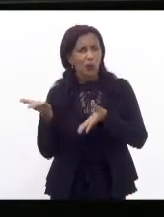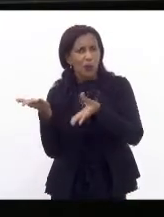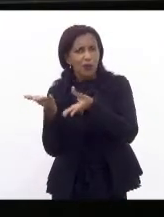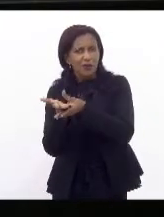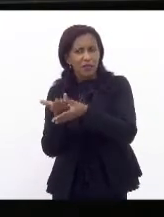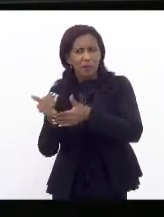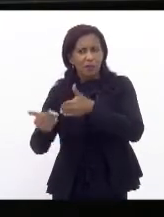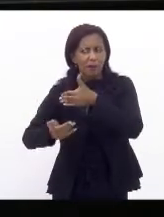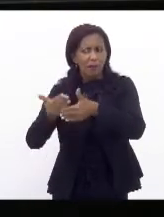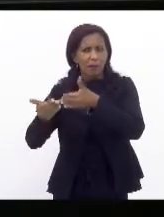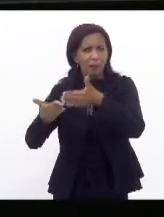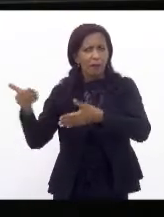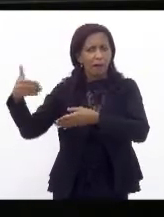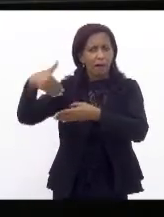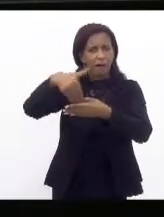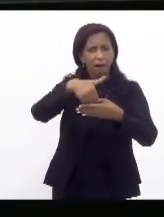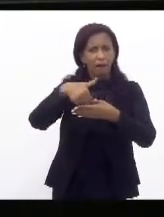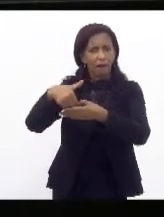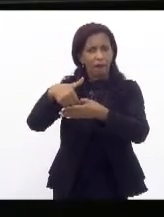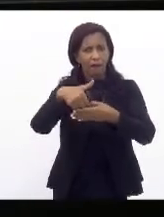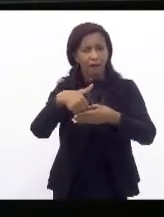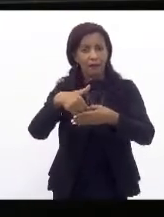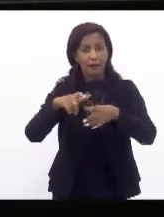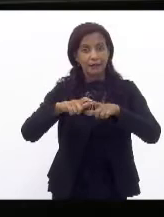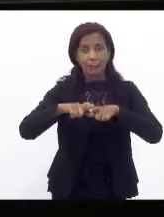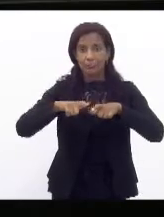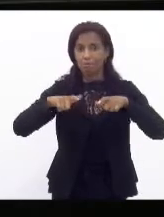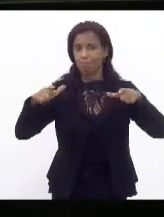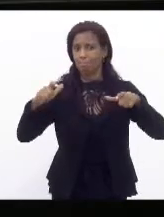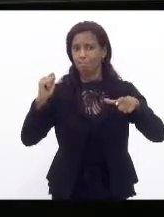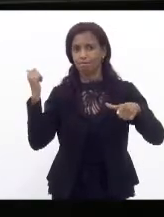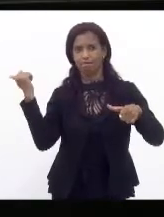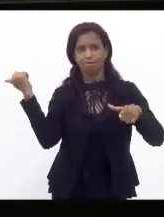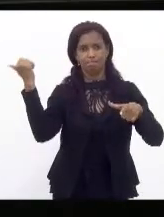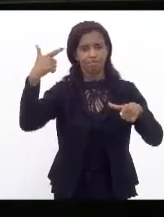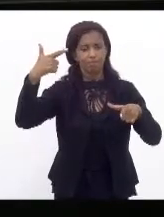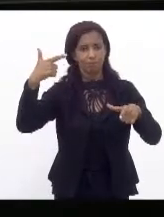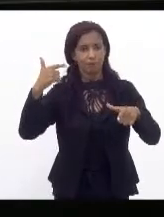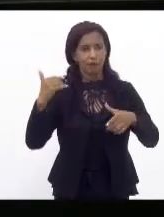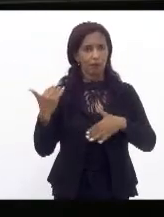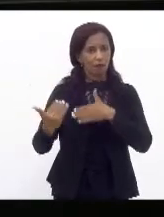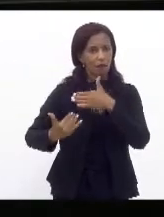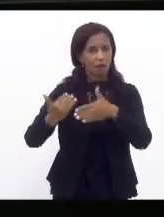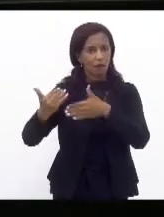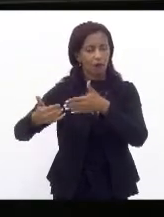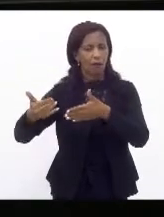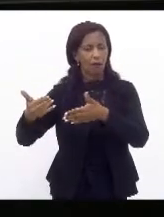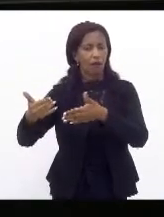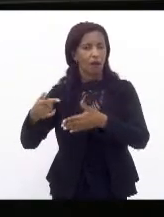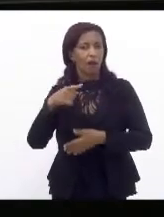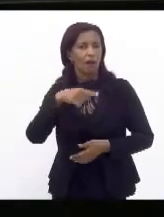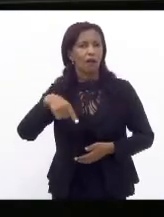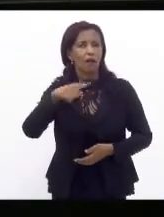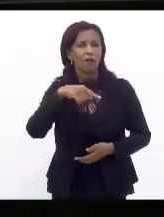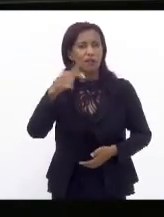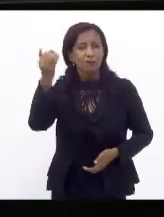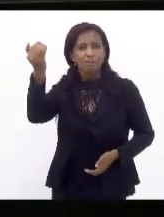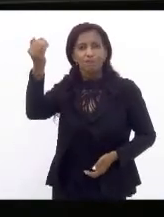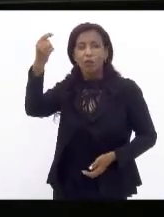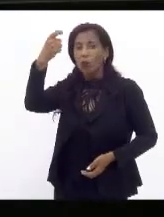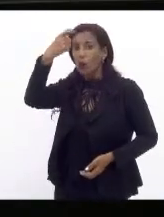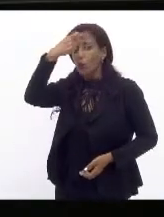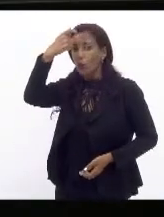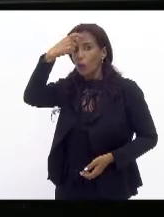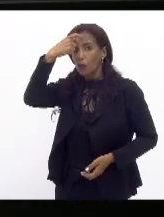eleitoral, ele tem que ser maior do que isso. O processo eleitoral é você tomar